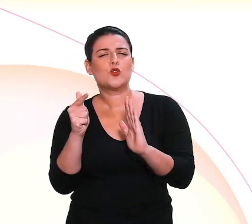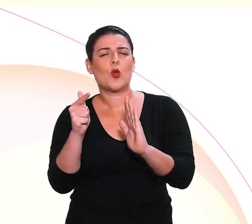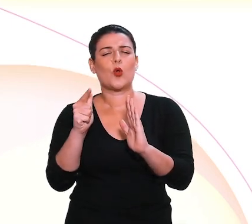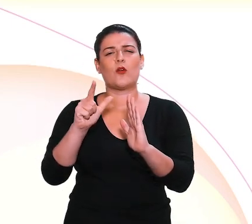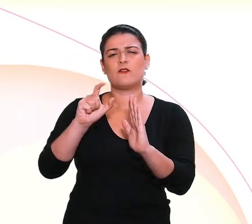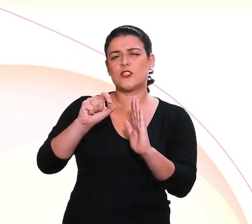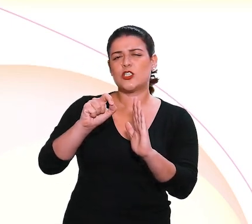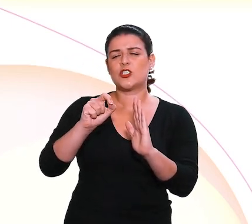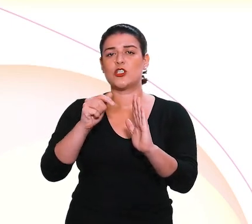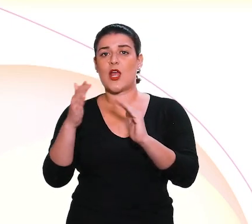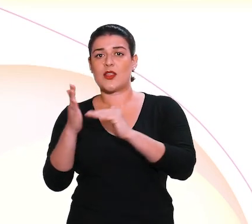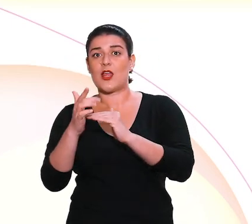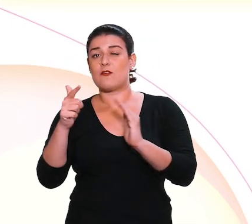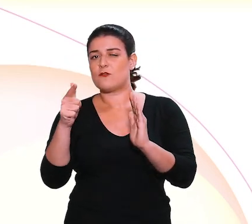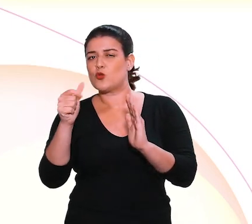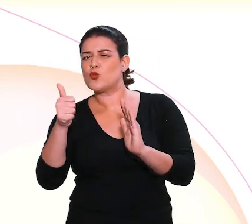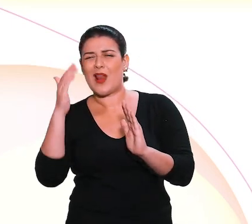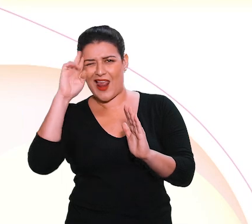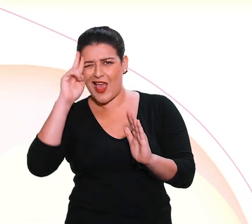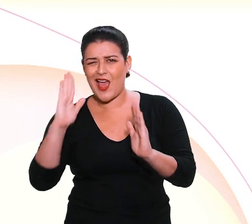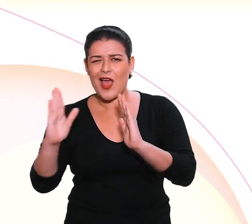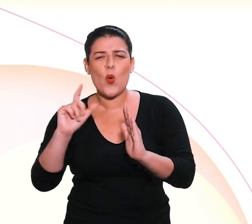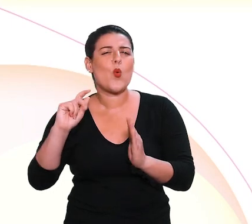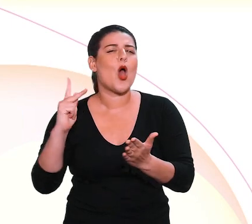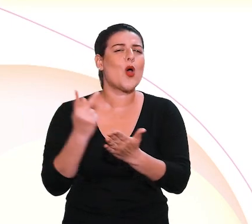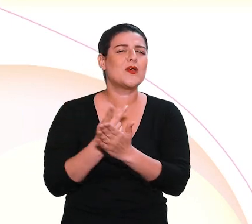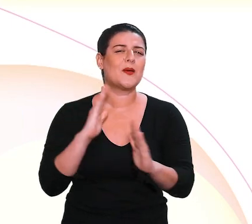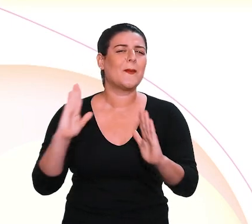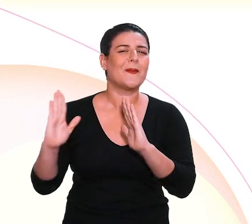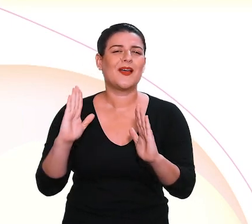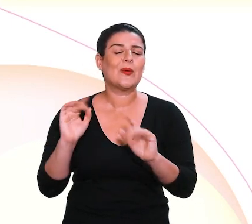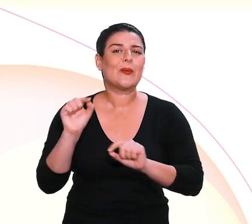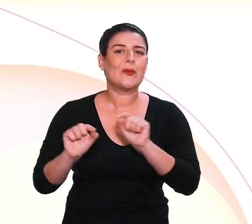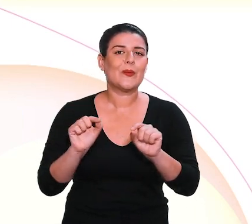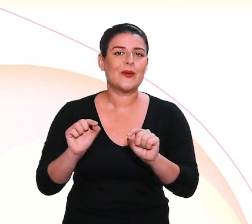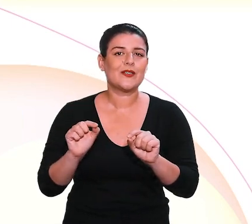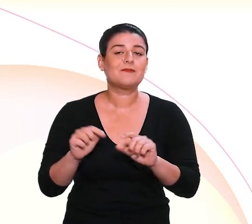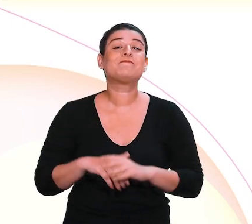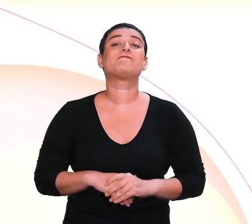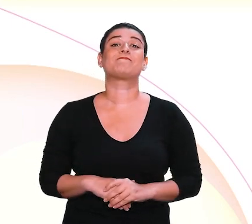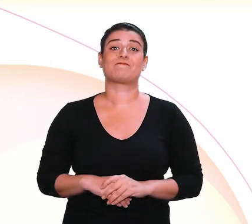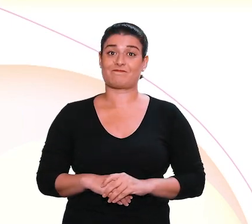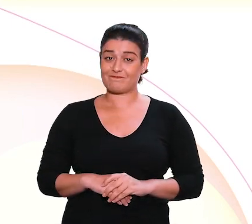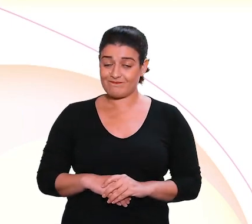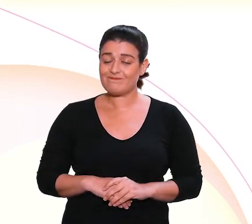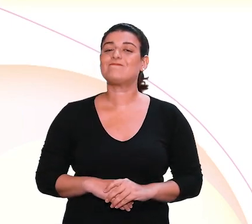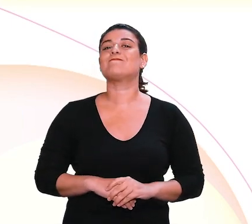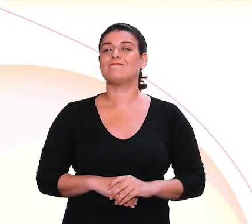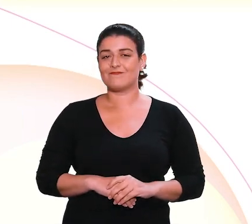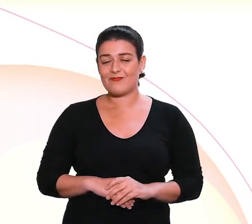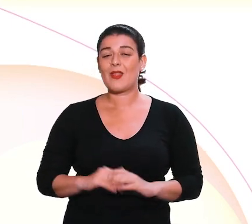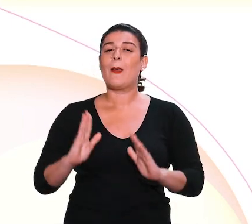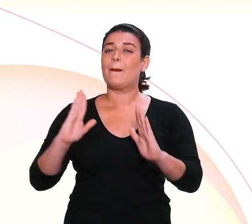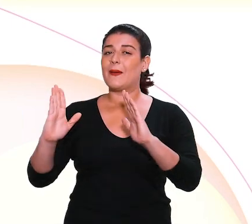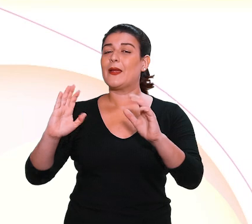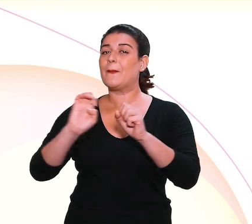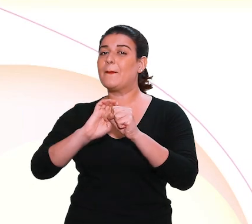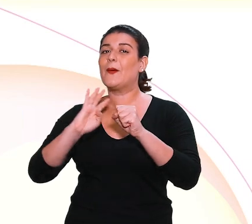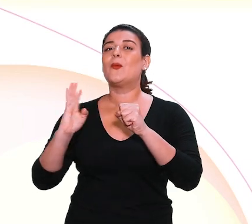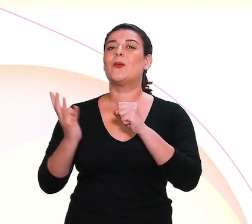de 2020 a 2021? Vocês lembram de alguma coisa importante, relevante? A gente teve a pandemia